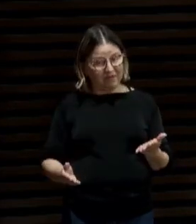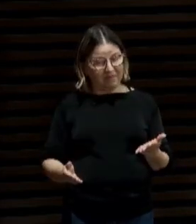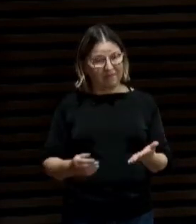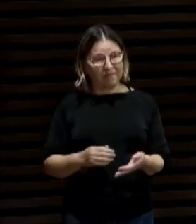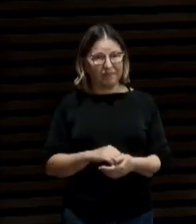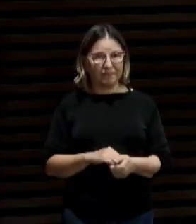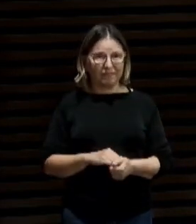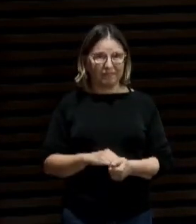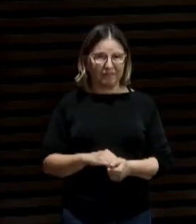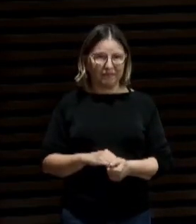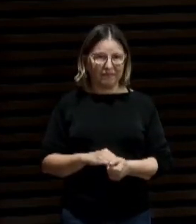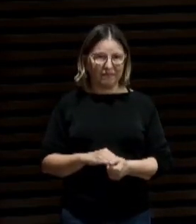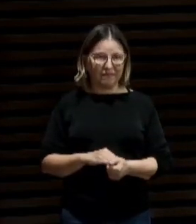World.